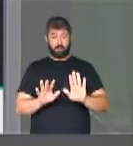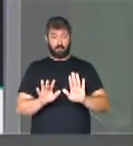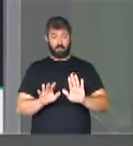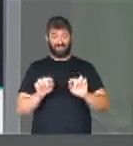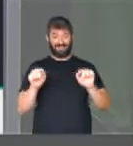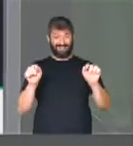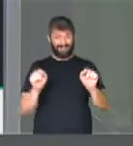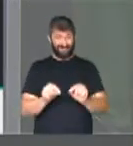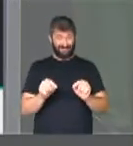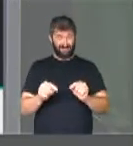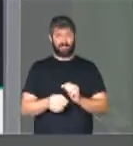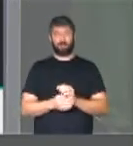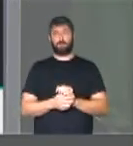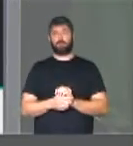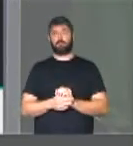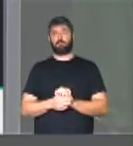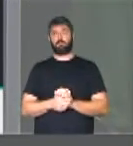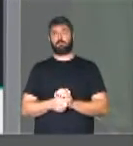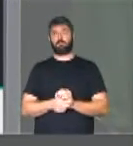aqui,